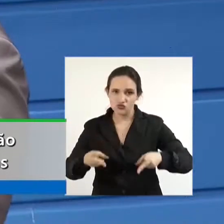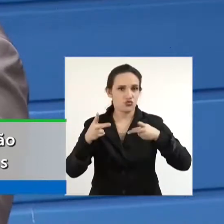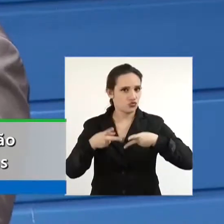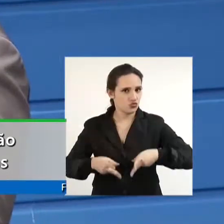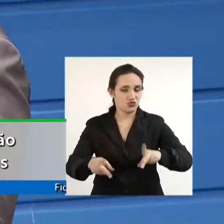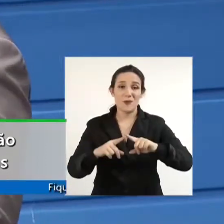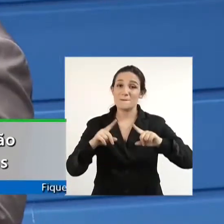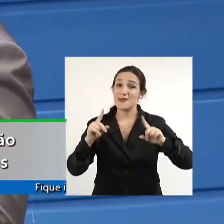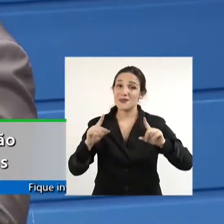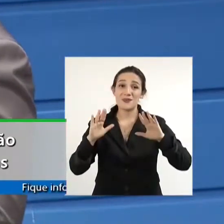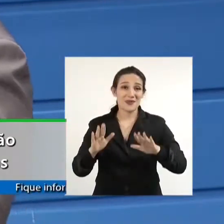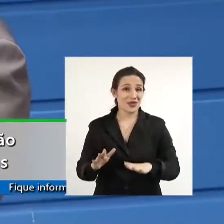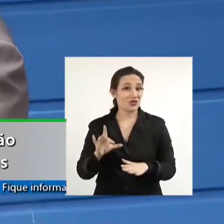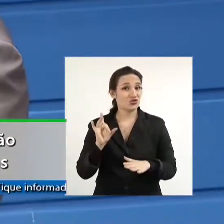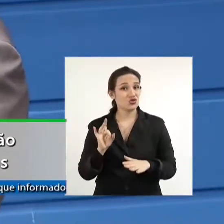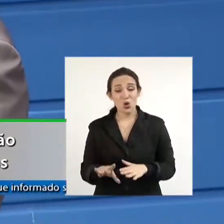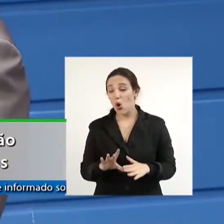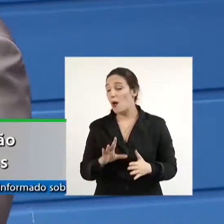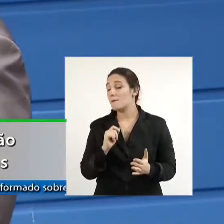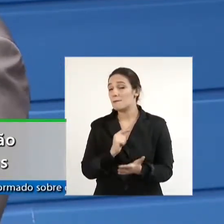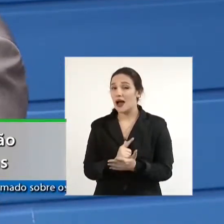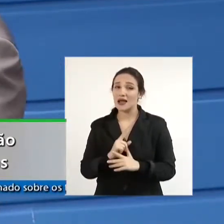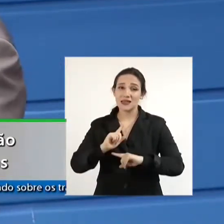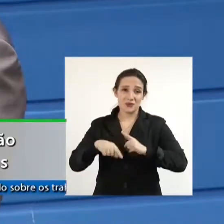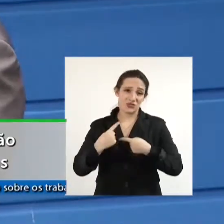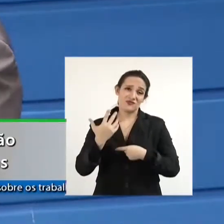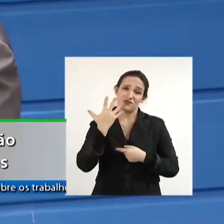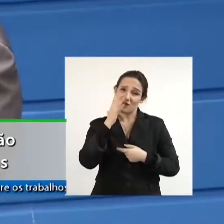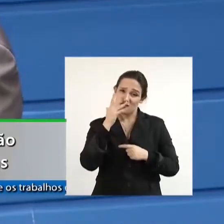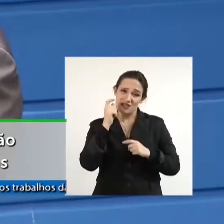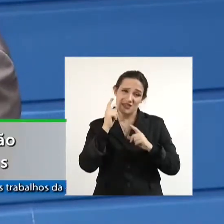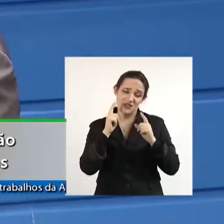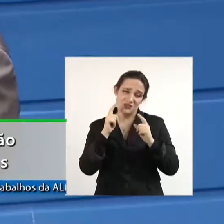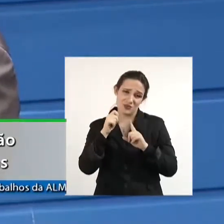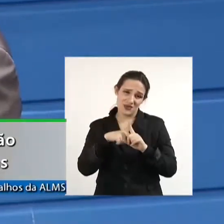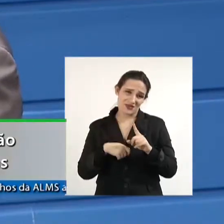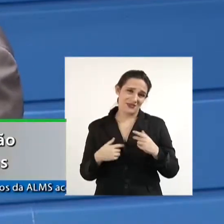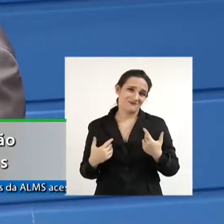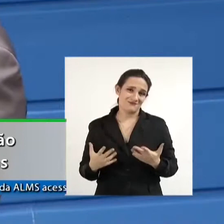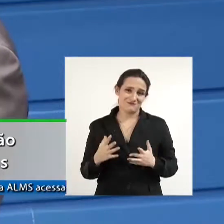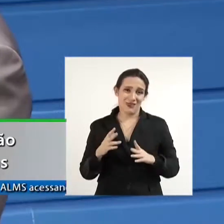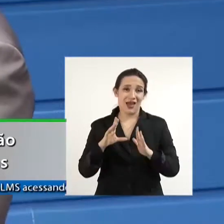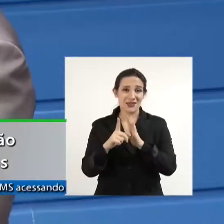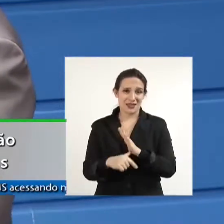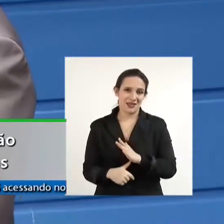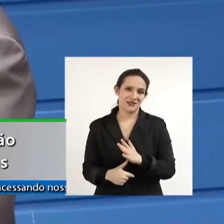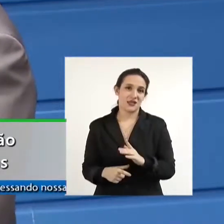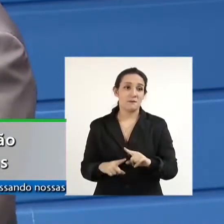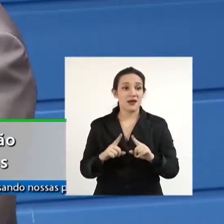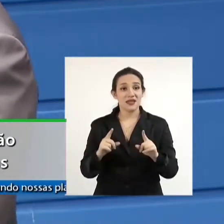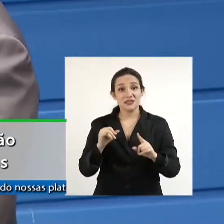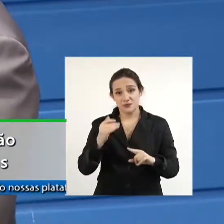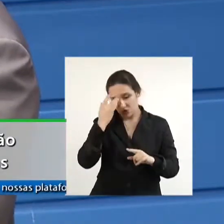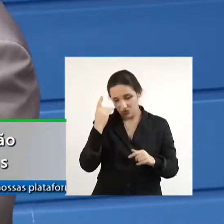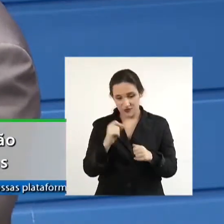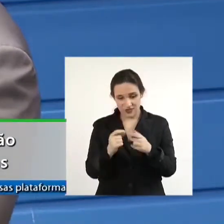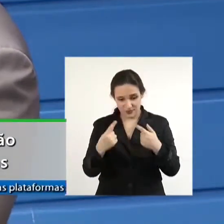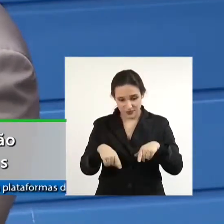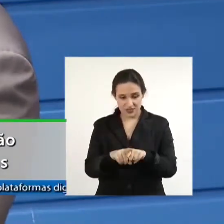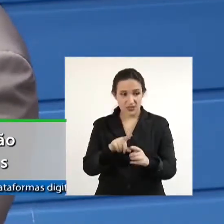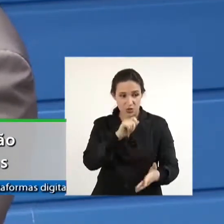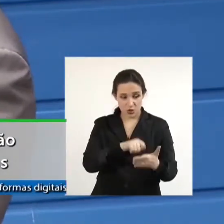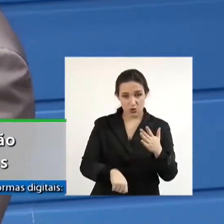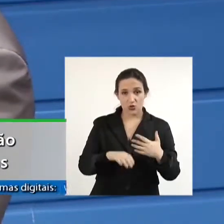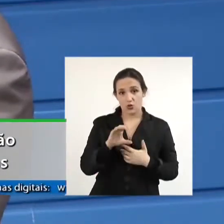todas as instituições passam no início do ano. Mas a SAS, aqueles que estão conveniados, está em dia. Obviamente que o